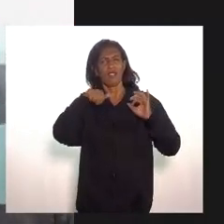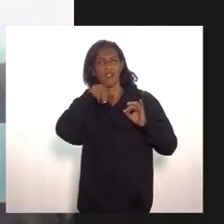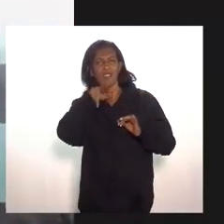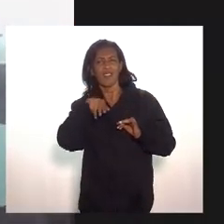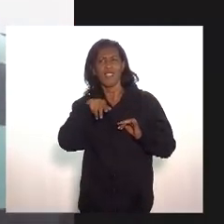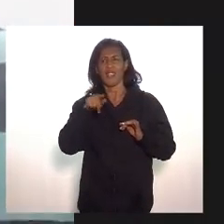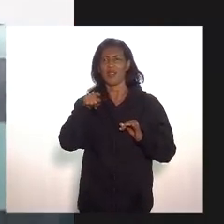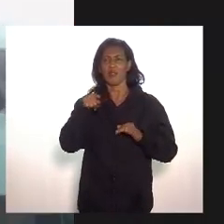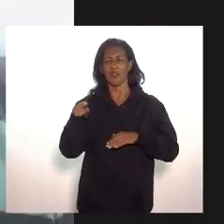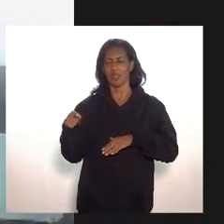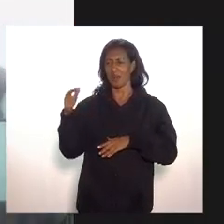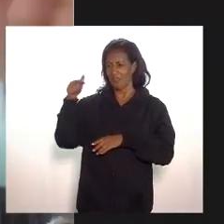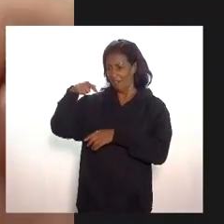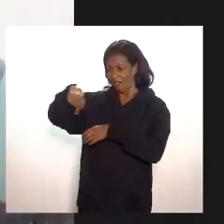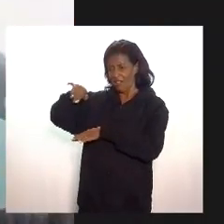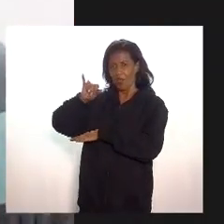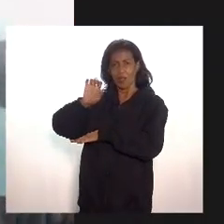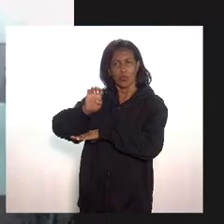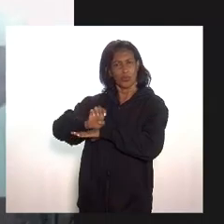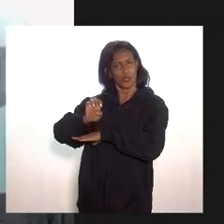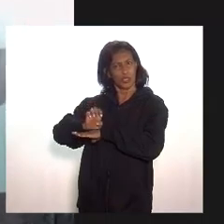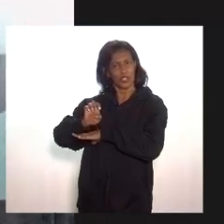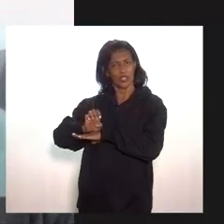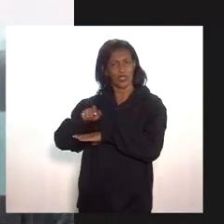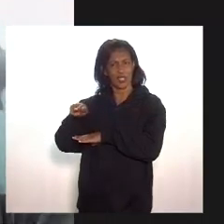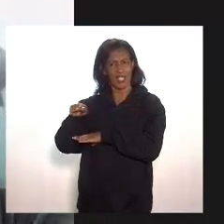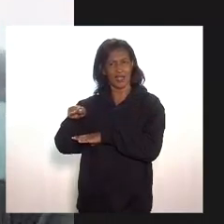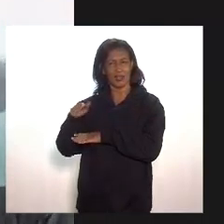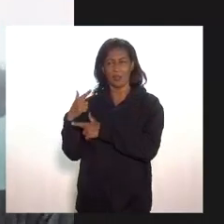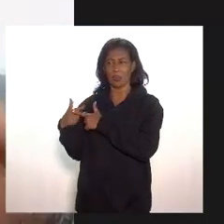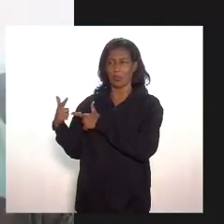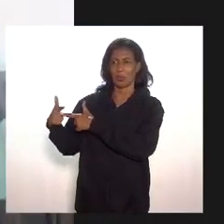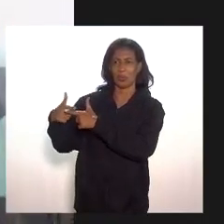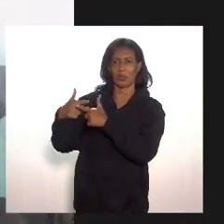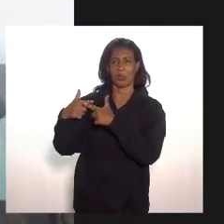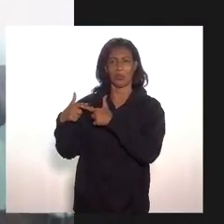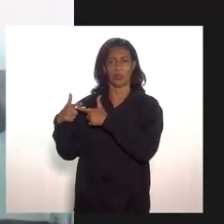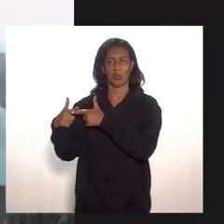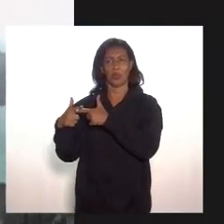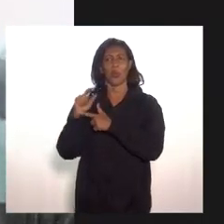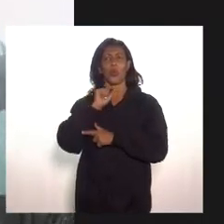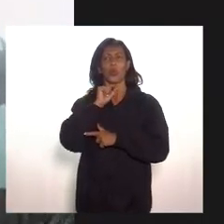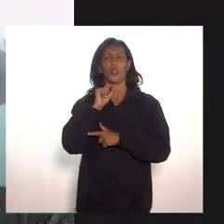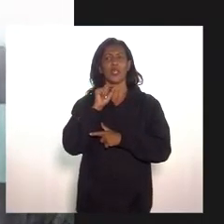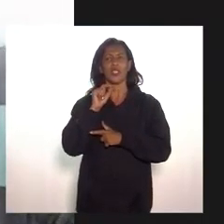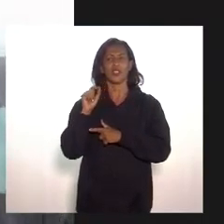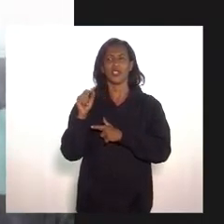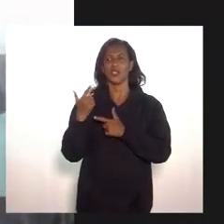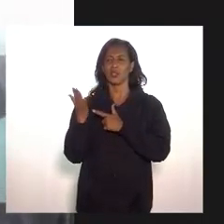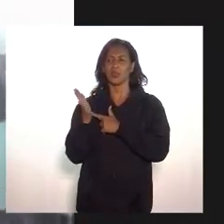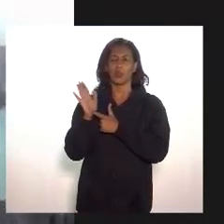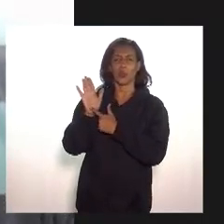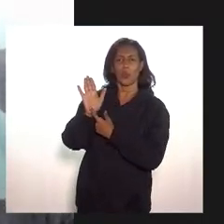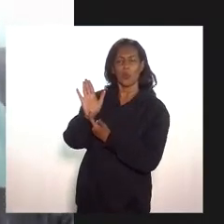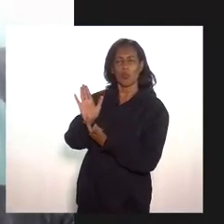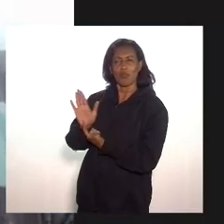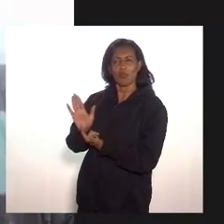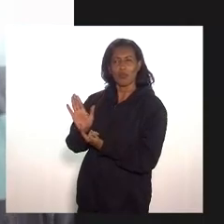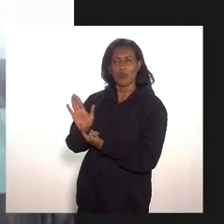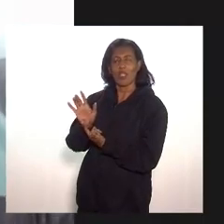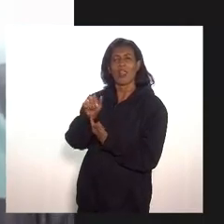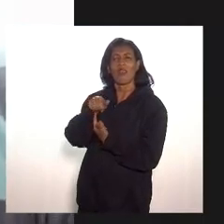desse estado autoritário, e aí, como o próprio deputado Luiz Paulo disse, o que a gente definiu como parâmetro no nosso país